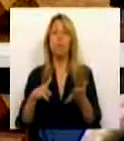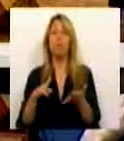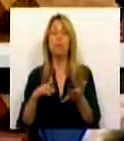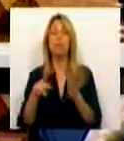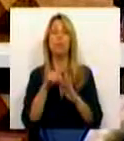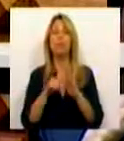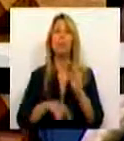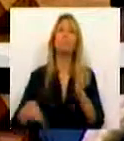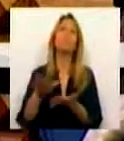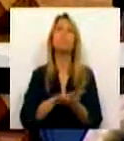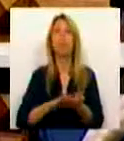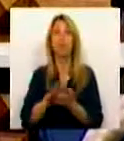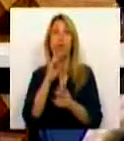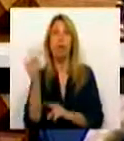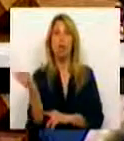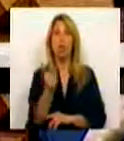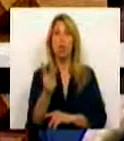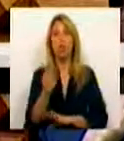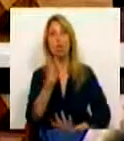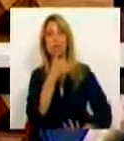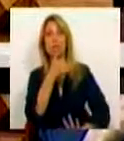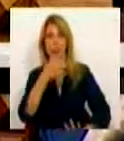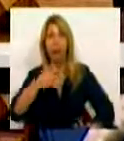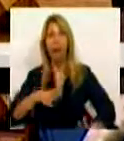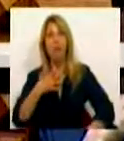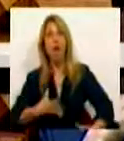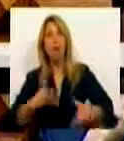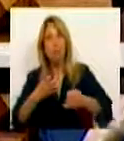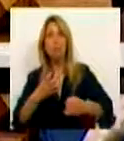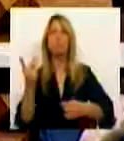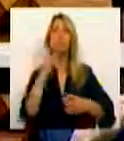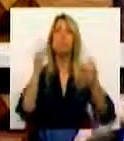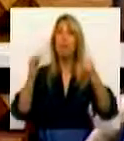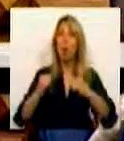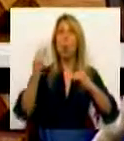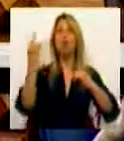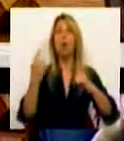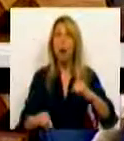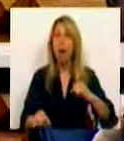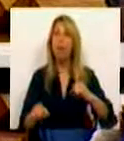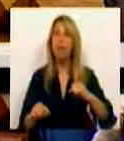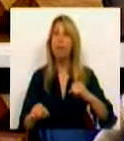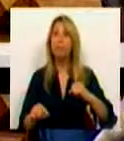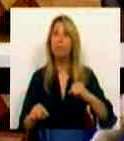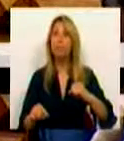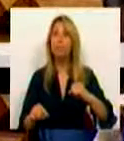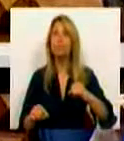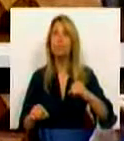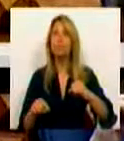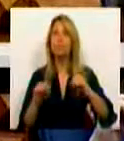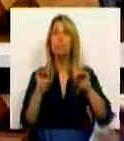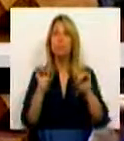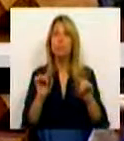das partes. E, portanto, quando as partes estão consignadas à adesão forçada a